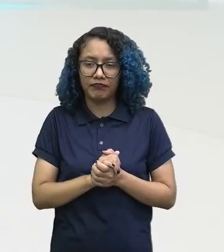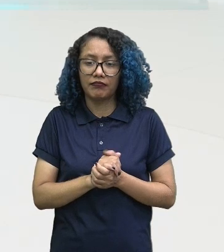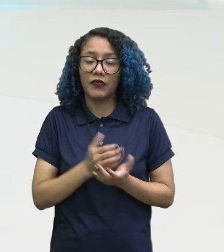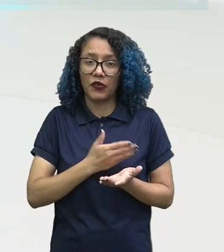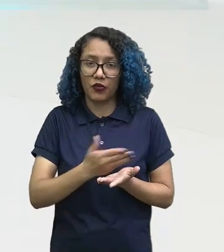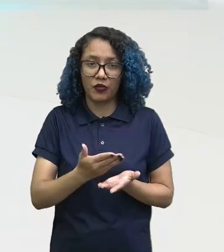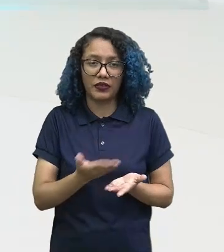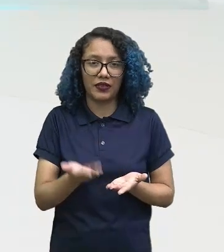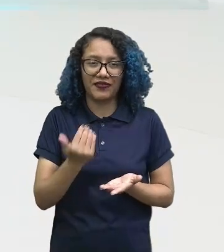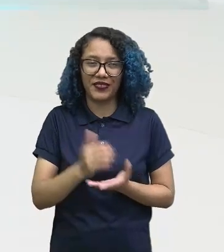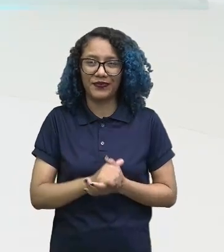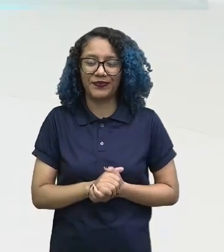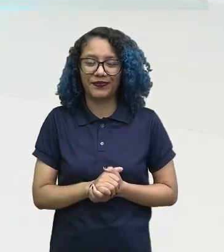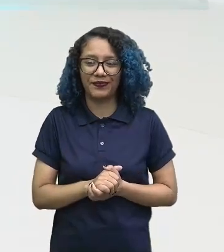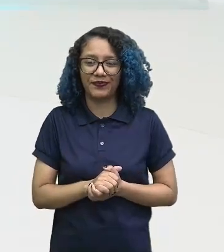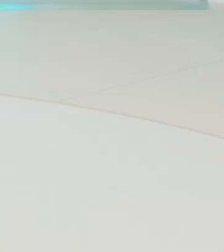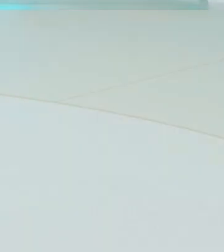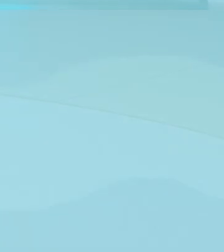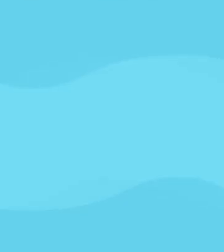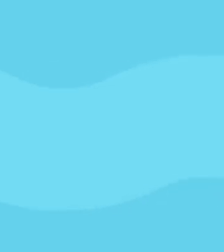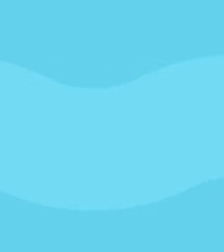dar início a esta aula.